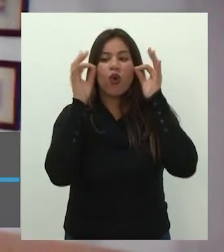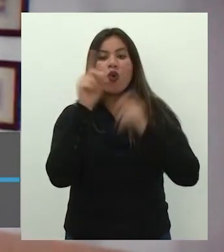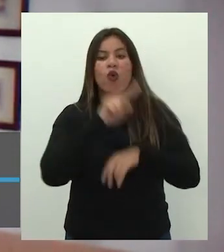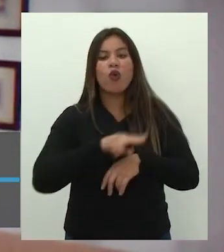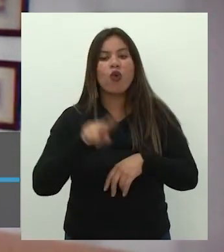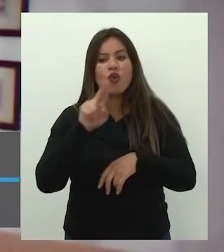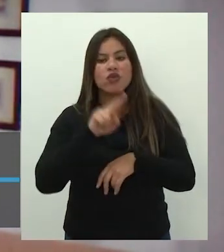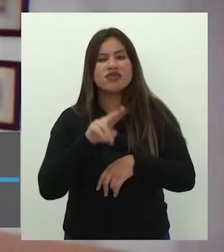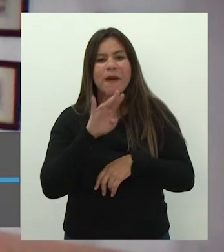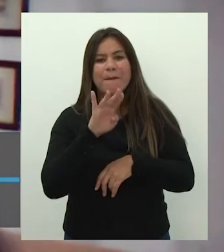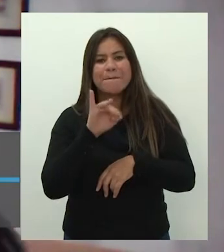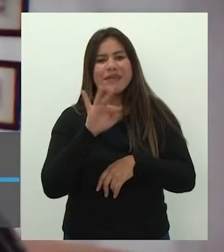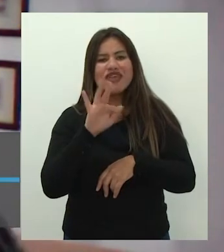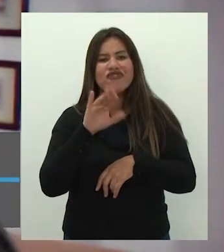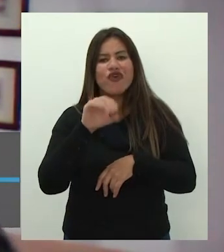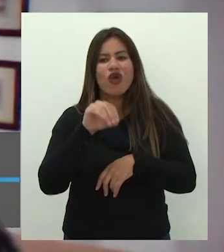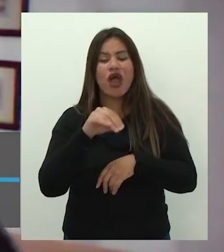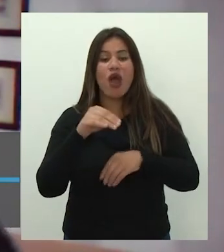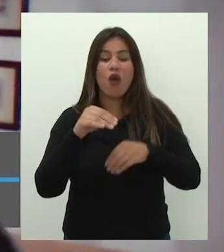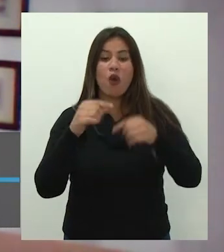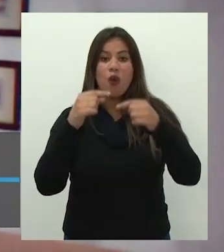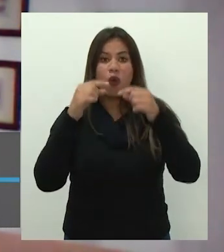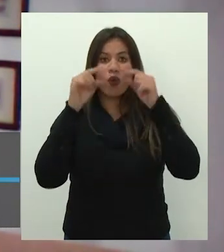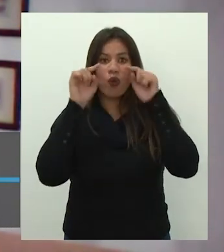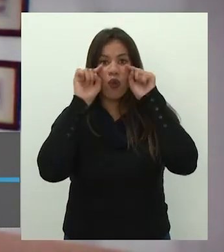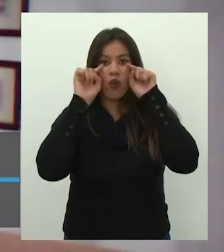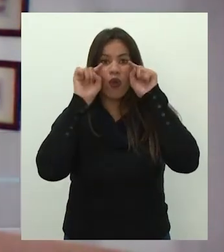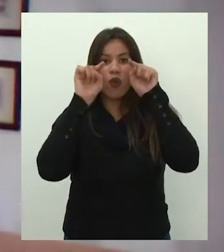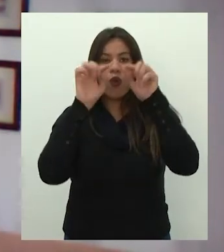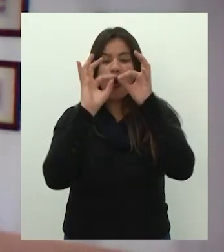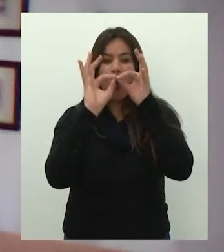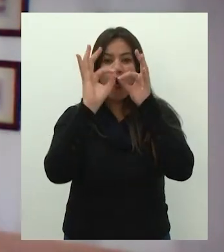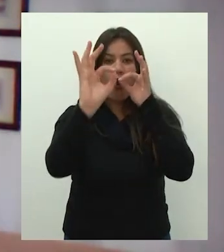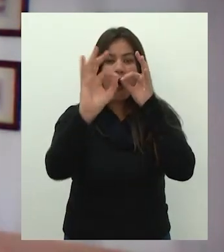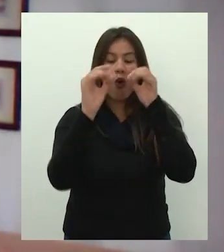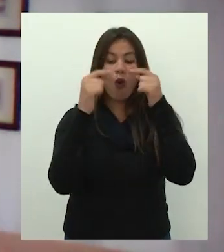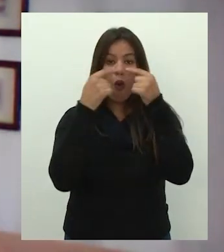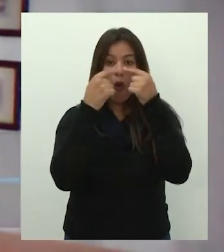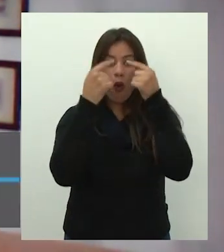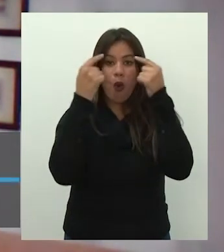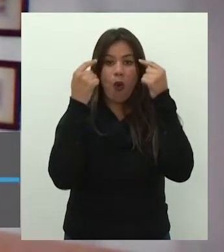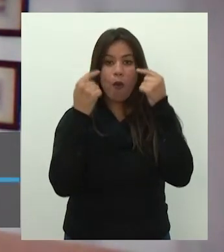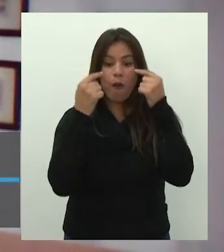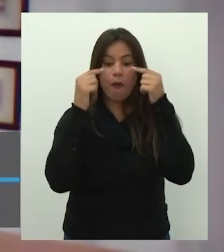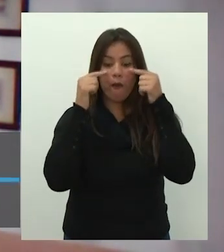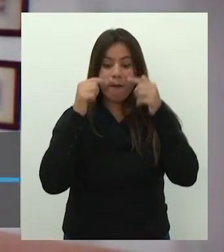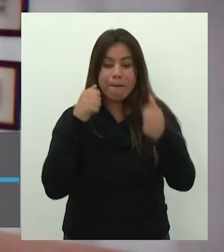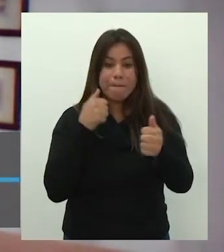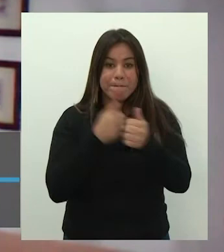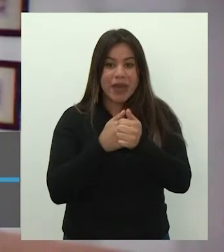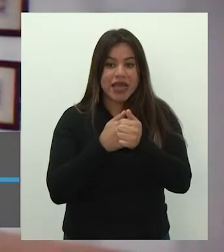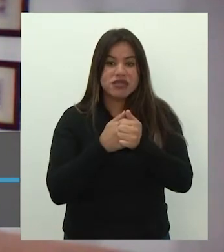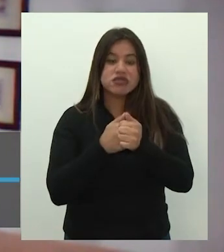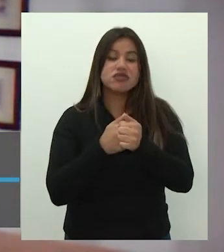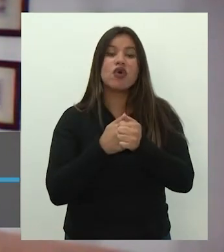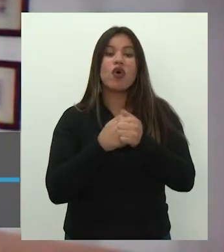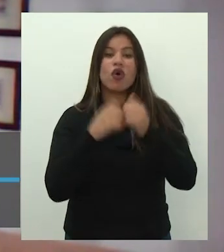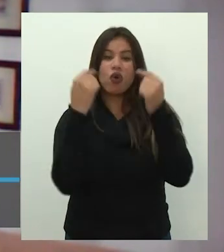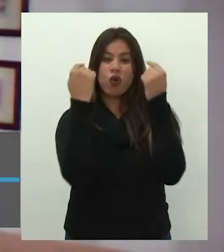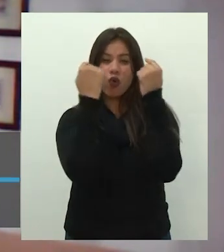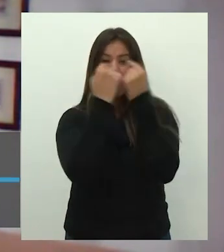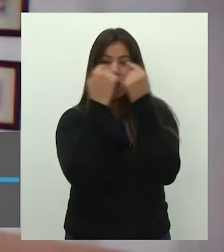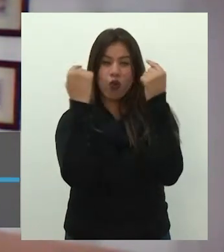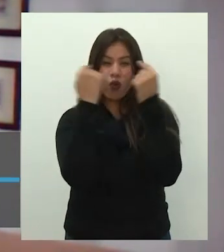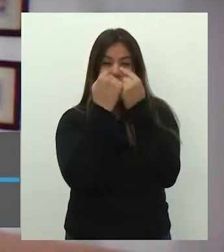aqueles bifocais que em cima é para longe, embaixo é para perto, também tinham um risco no meio